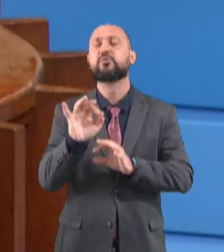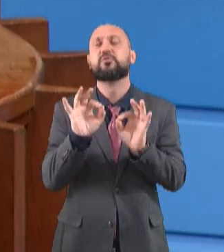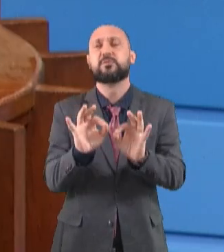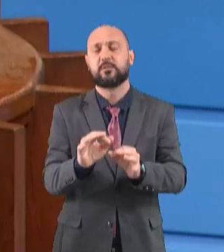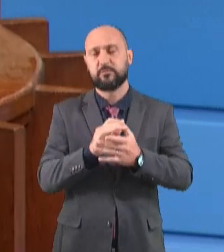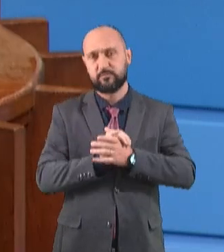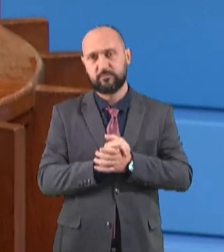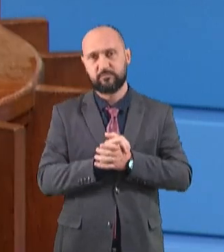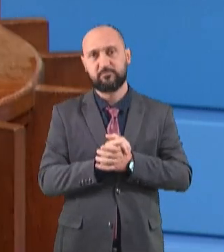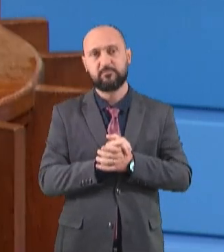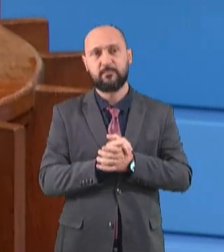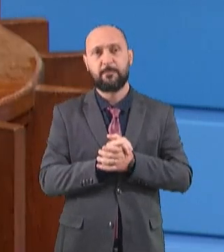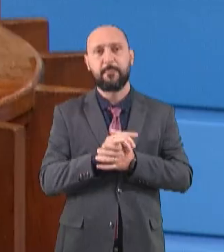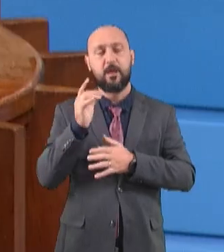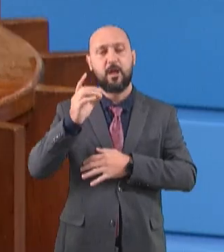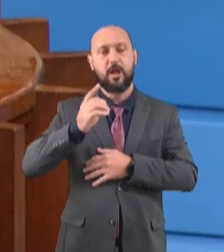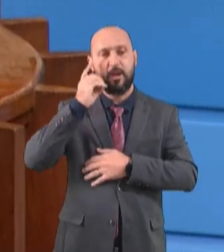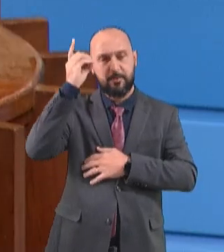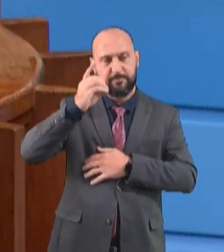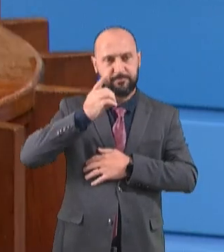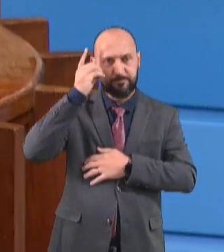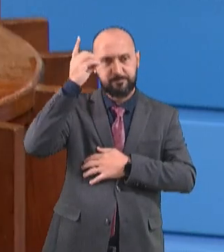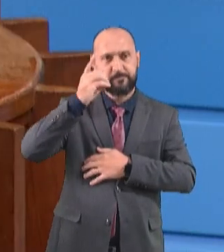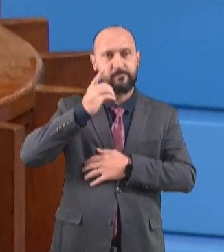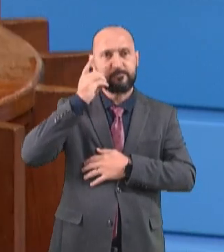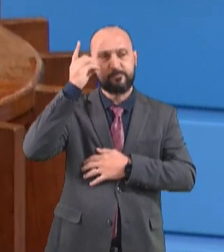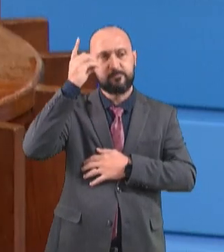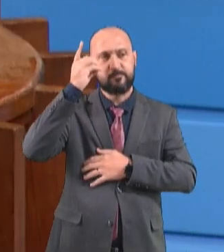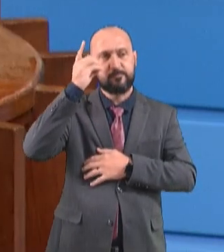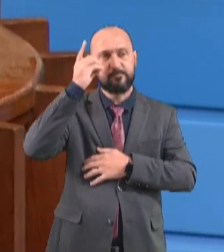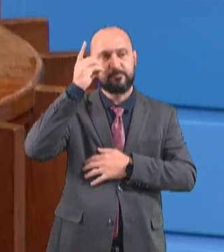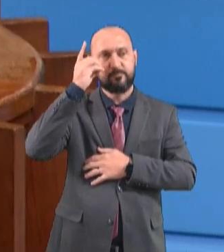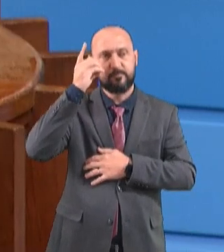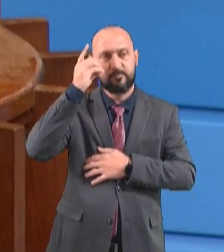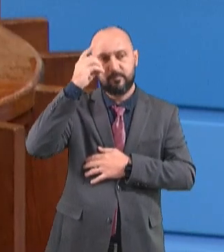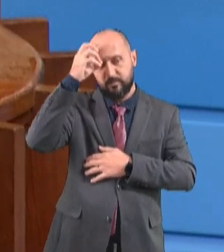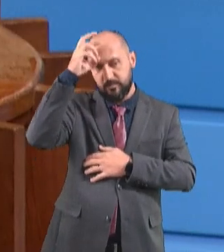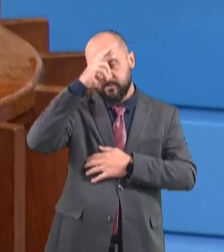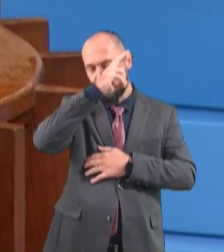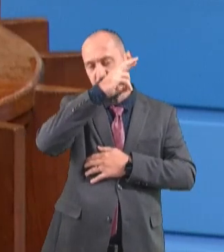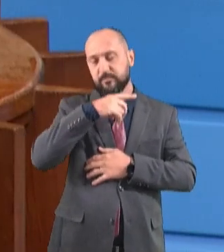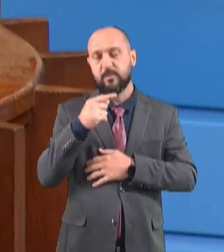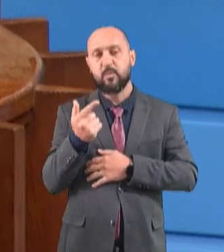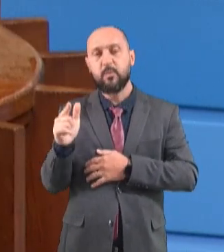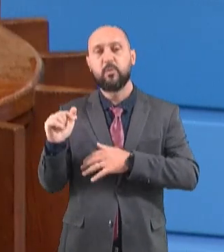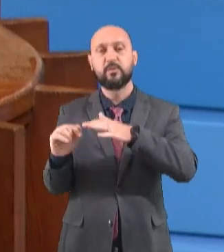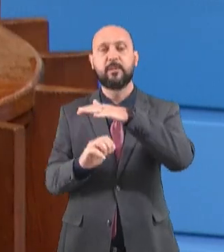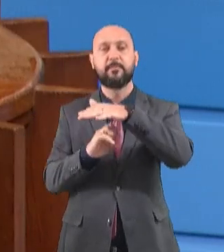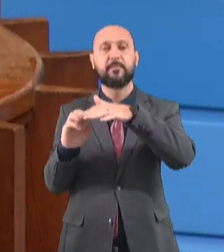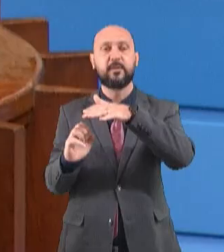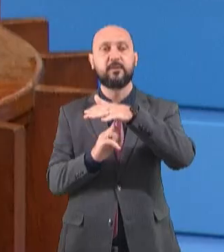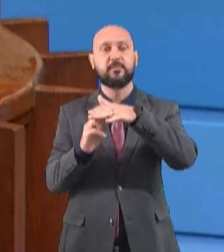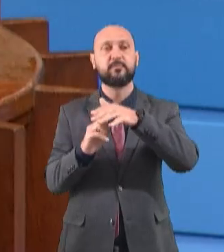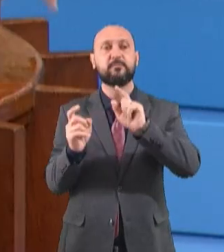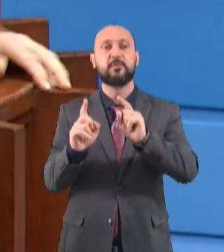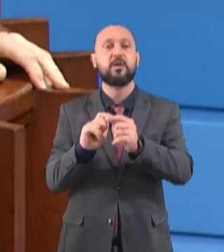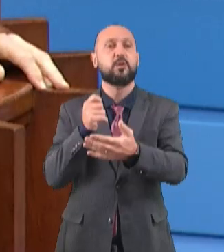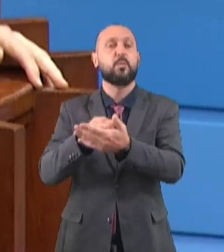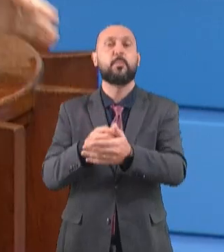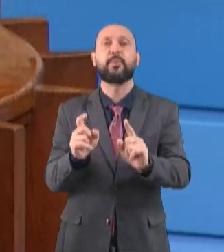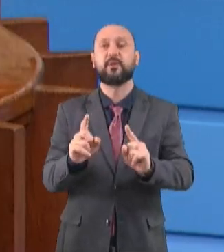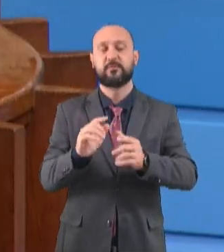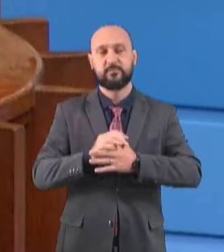E o deputado Rinaldo tem uma empresa e não